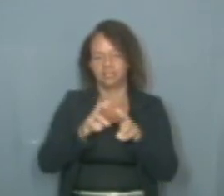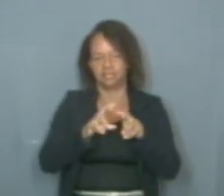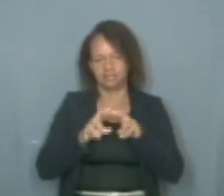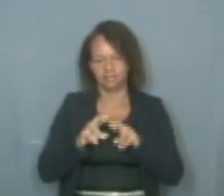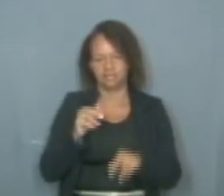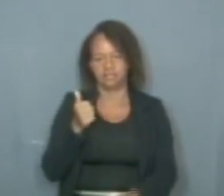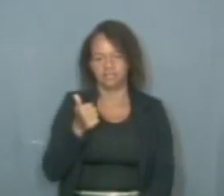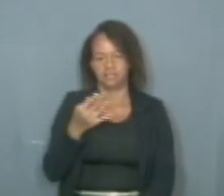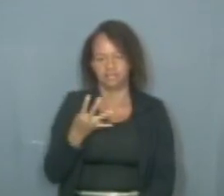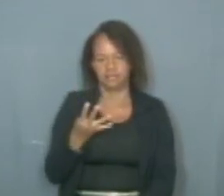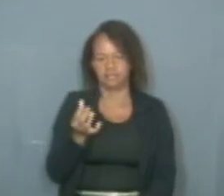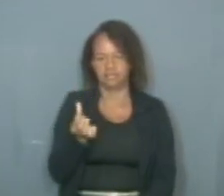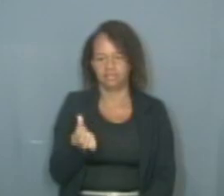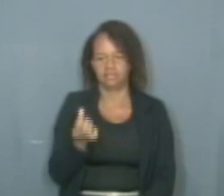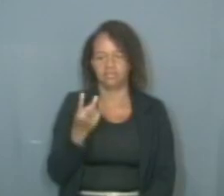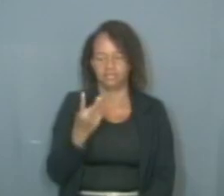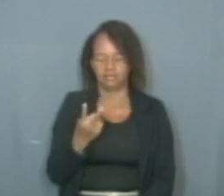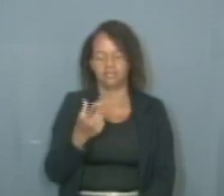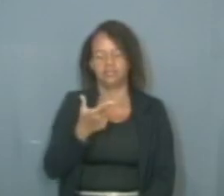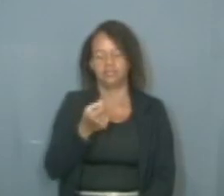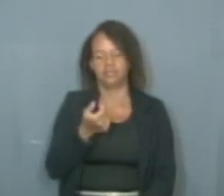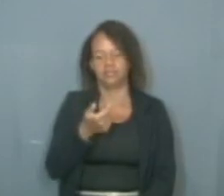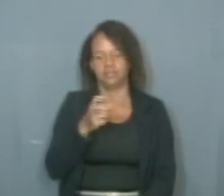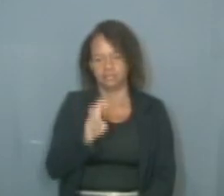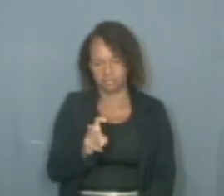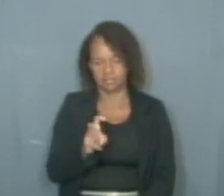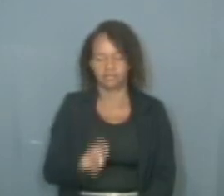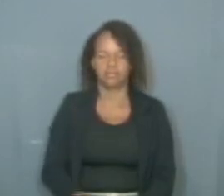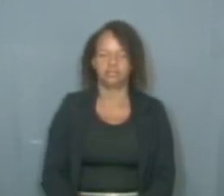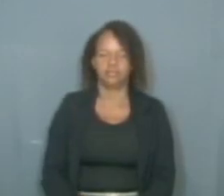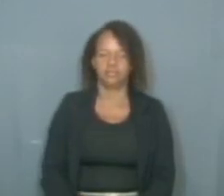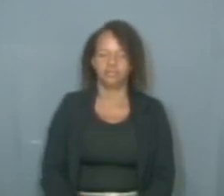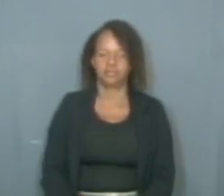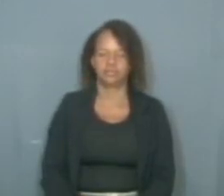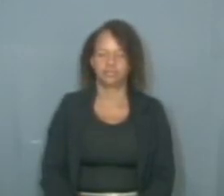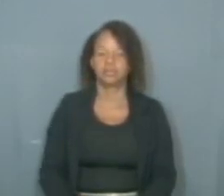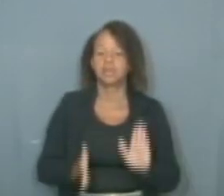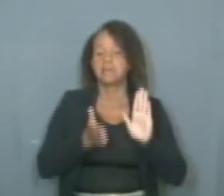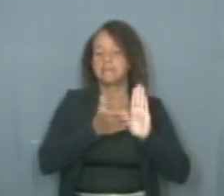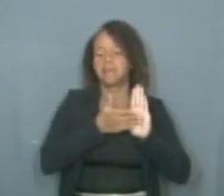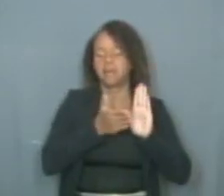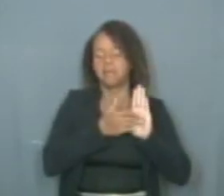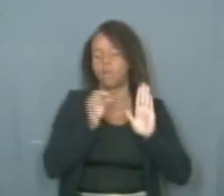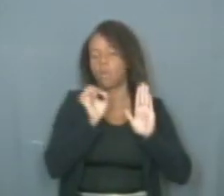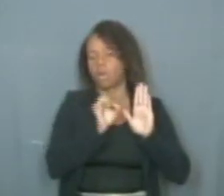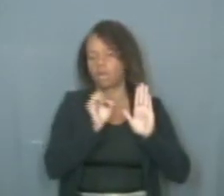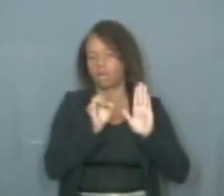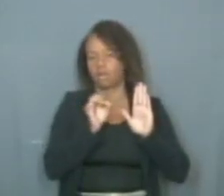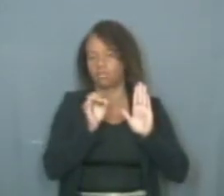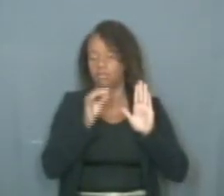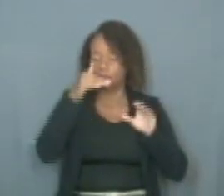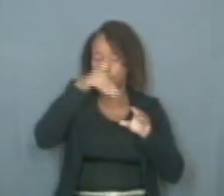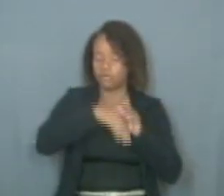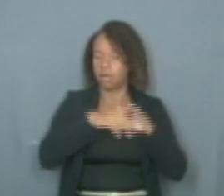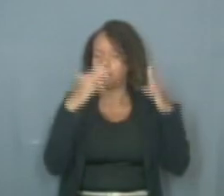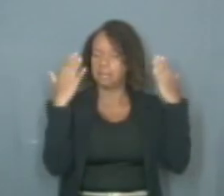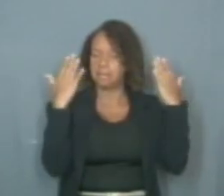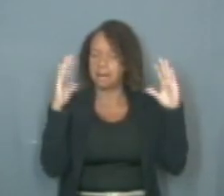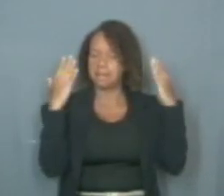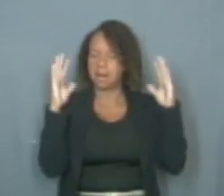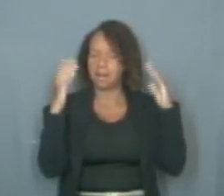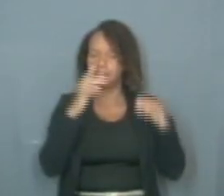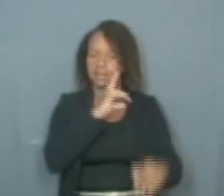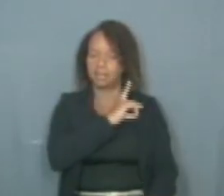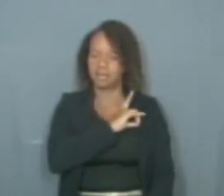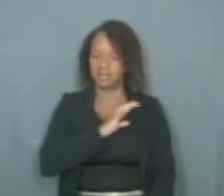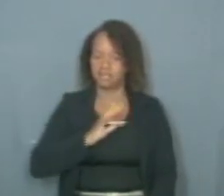requerimento 1462 de 2025, que propõe um voto de aplauso para a